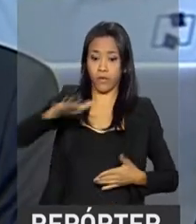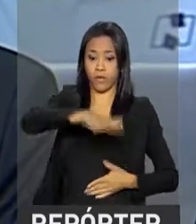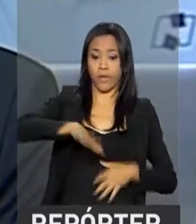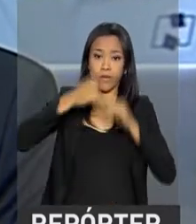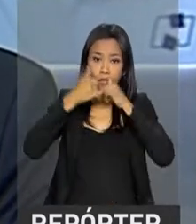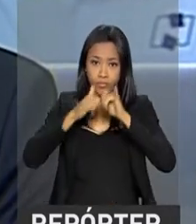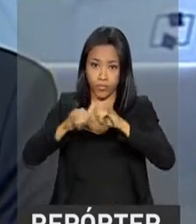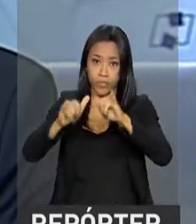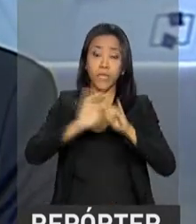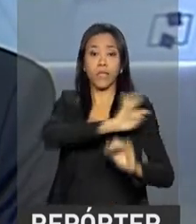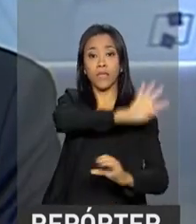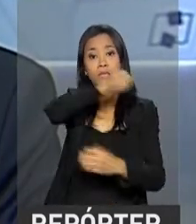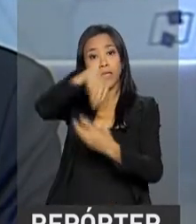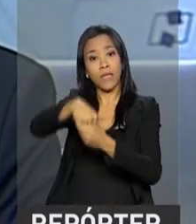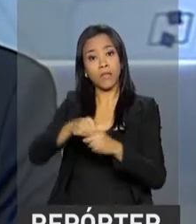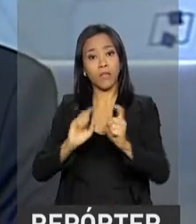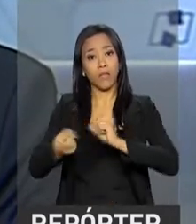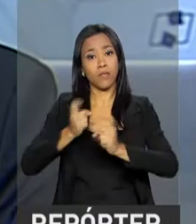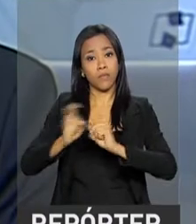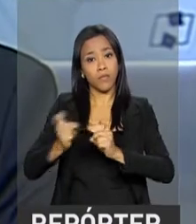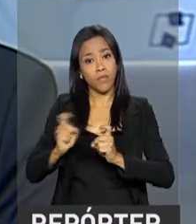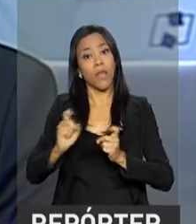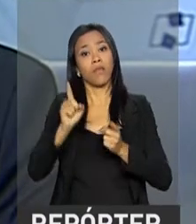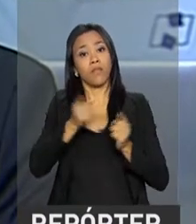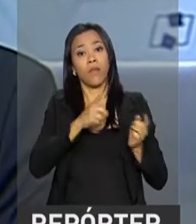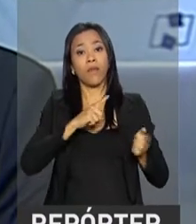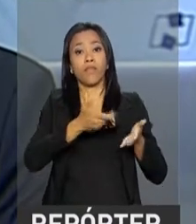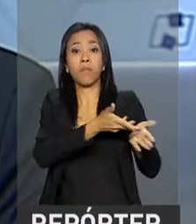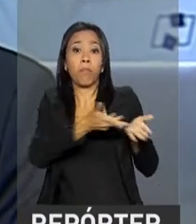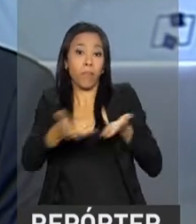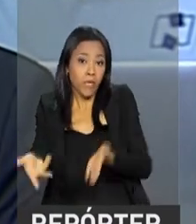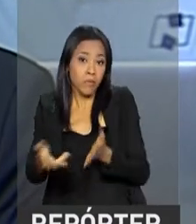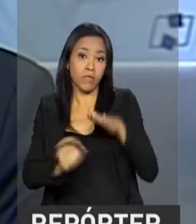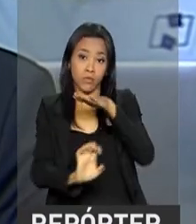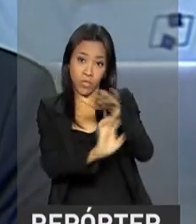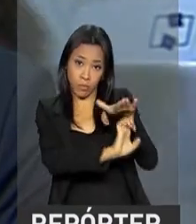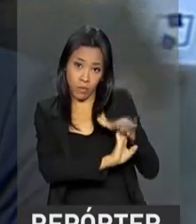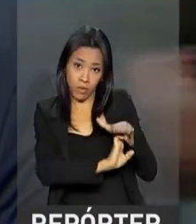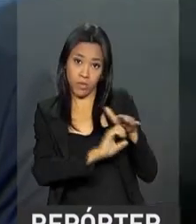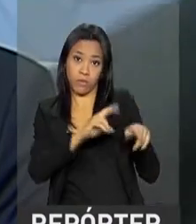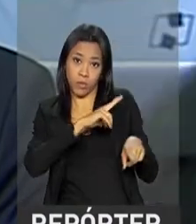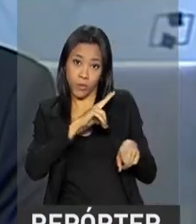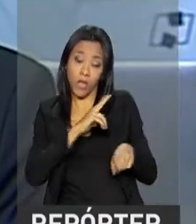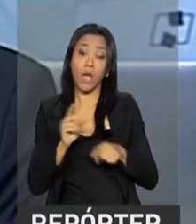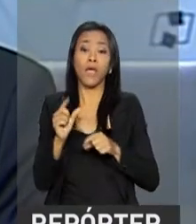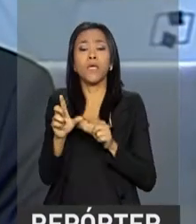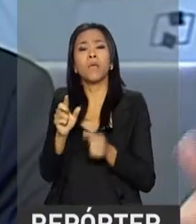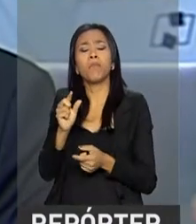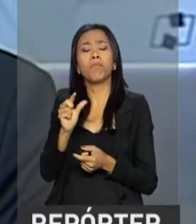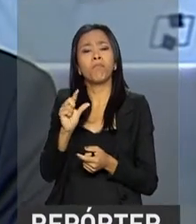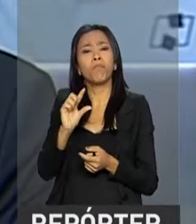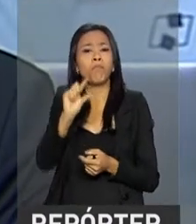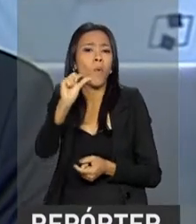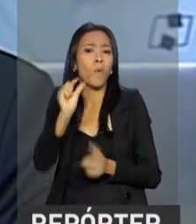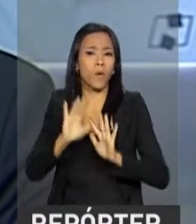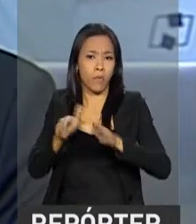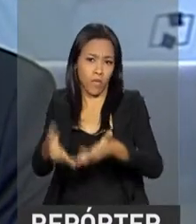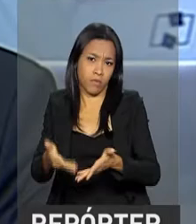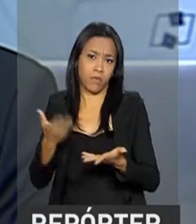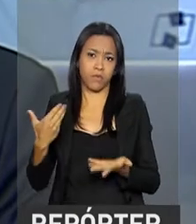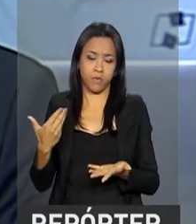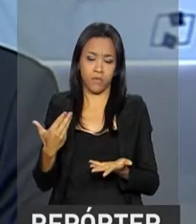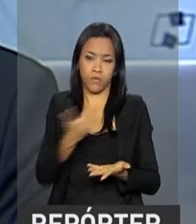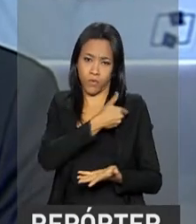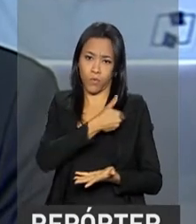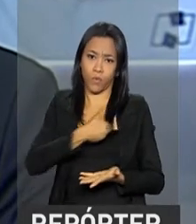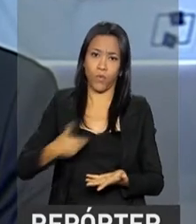gestão profissionalizada diluição da participação do governo que hoje são empresas de classe mundiais e ainda tem o governo